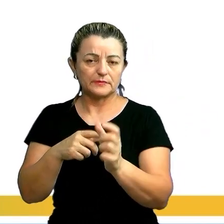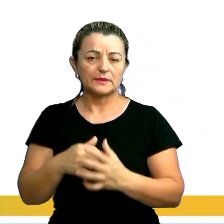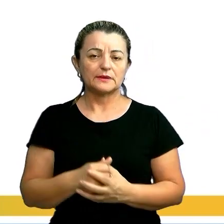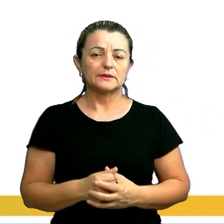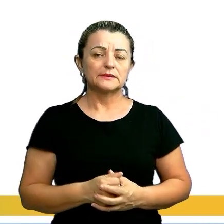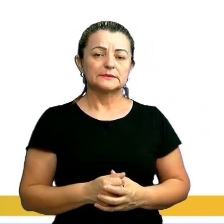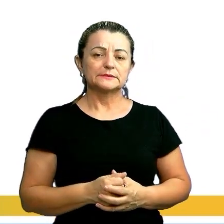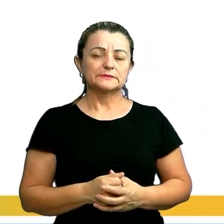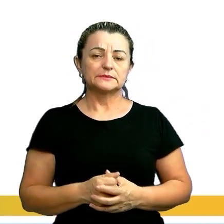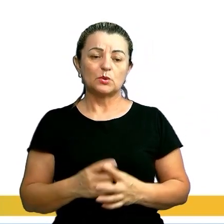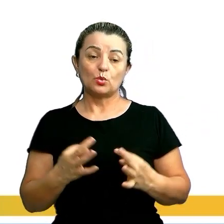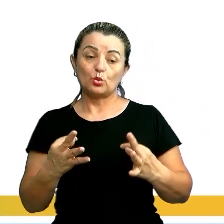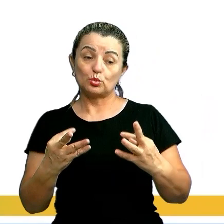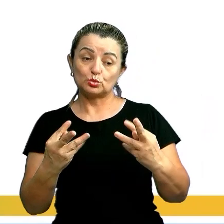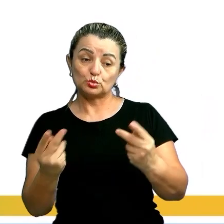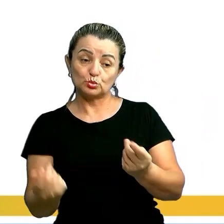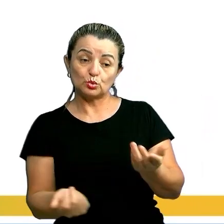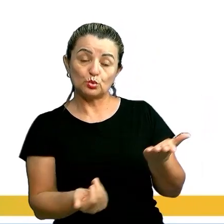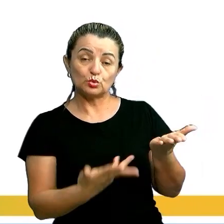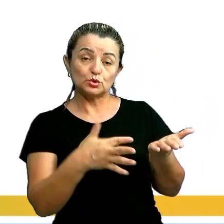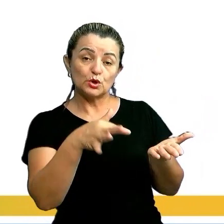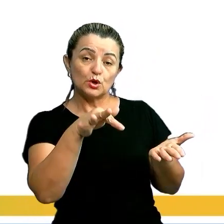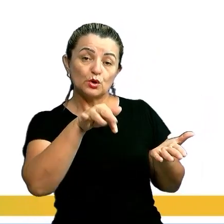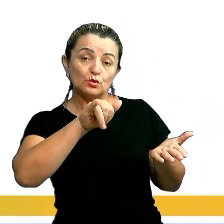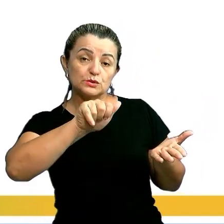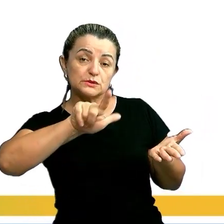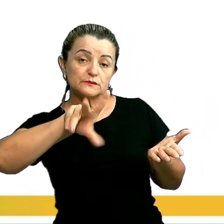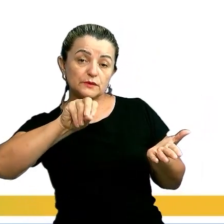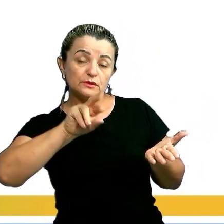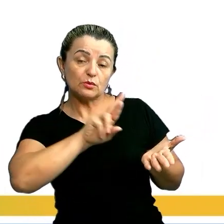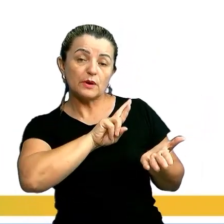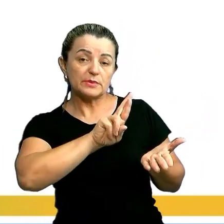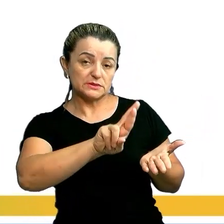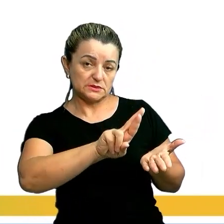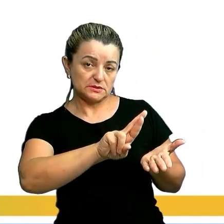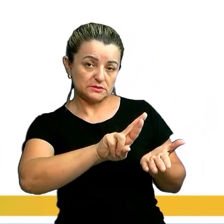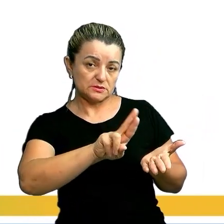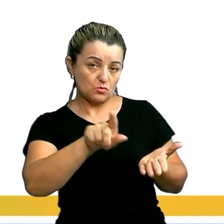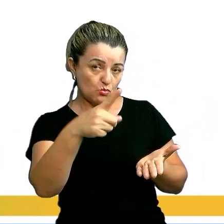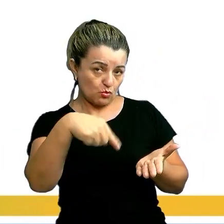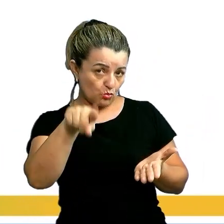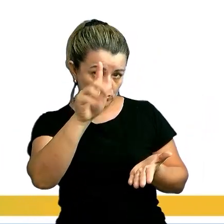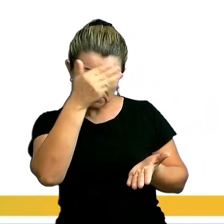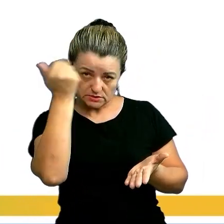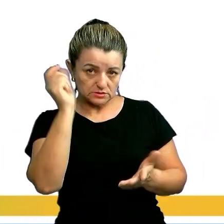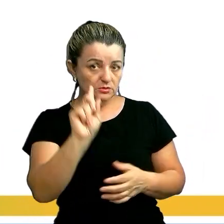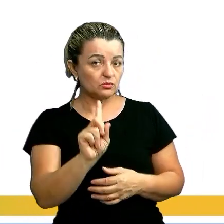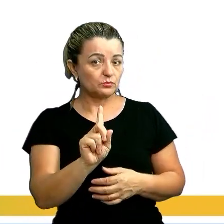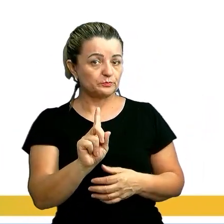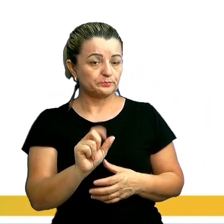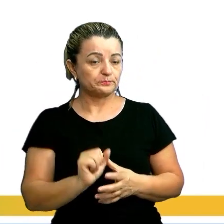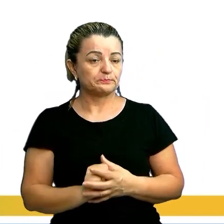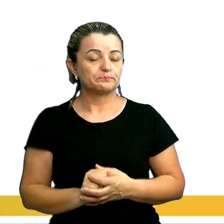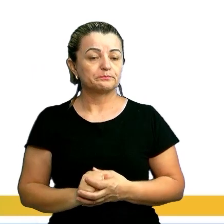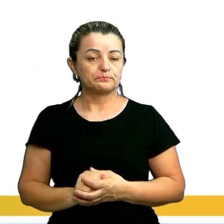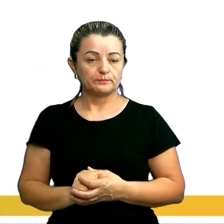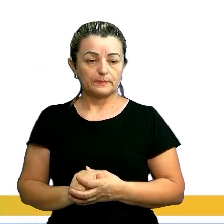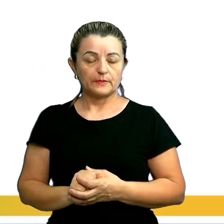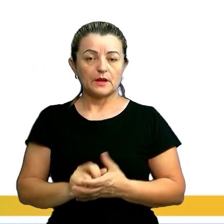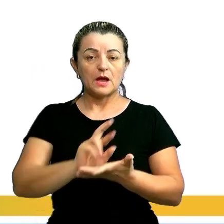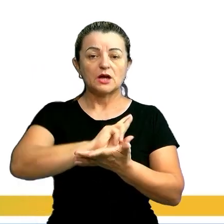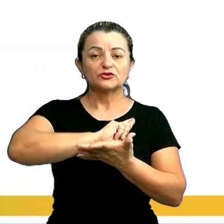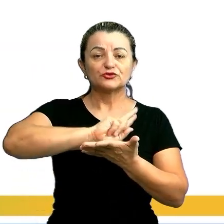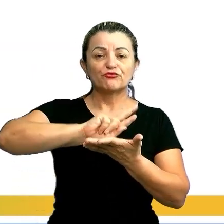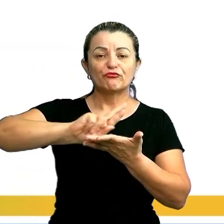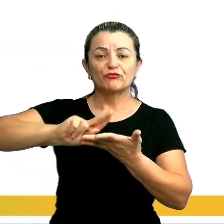enfim, todos os filos estão representados. Não esqueçam disso. A